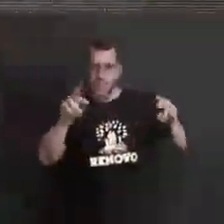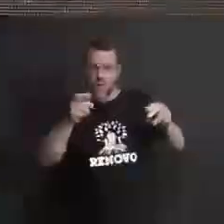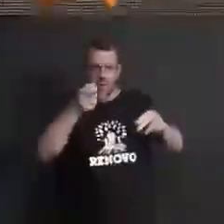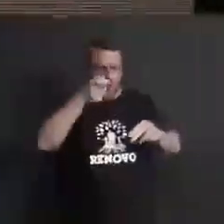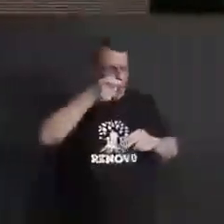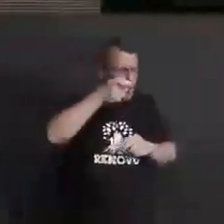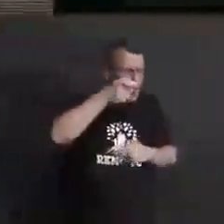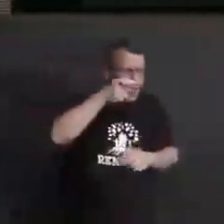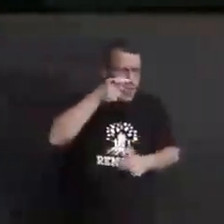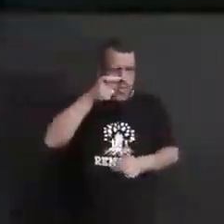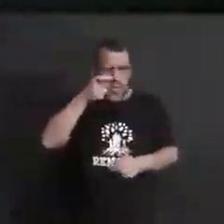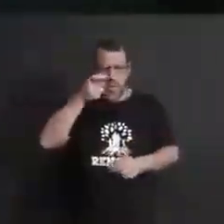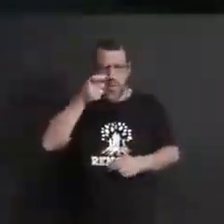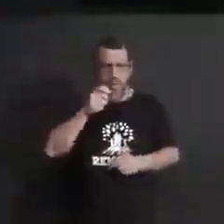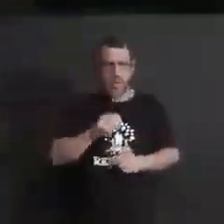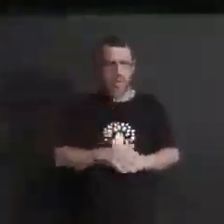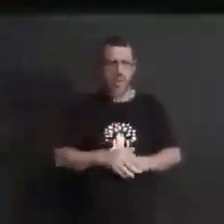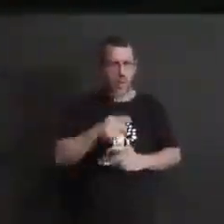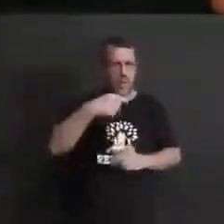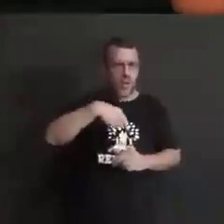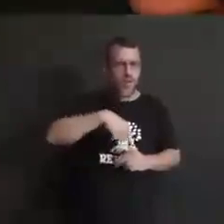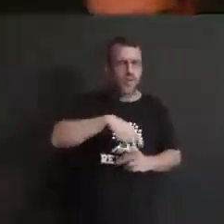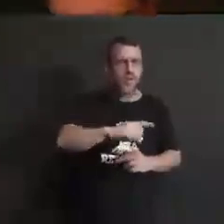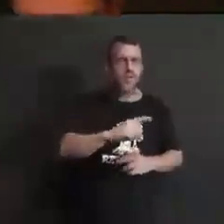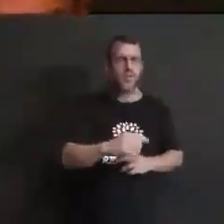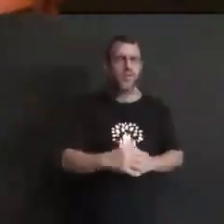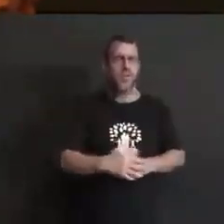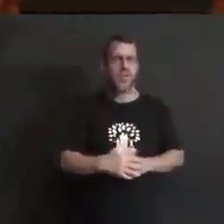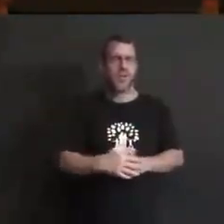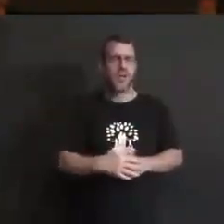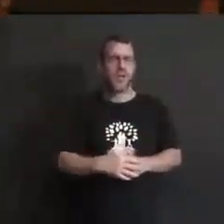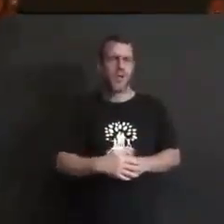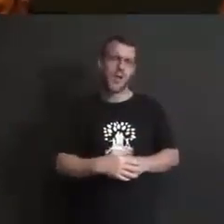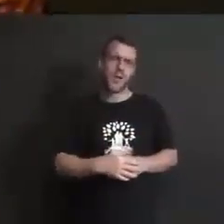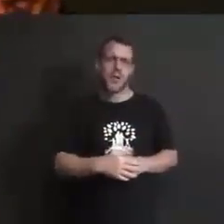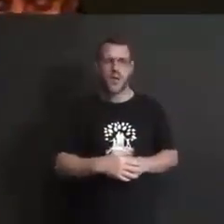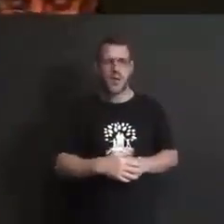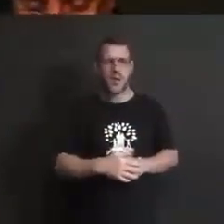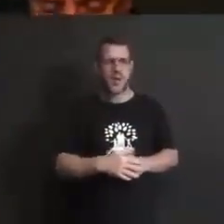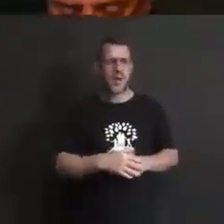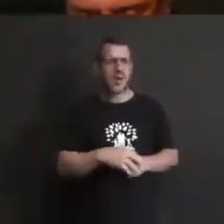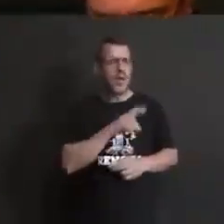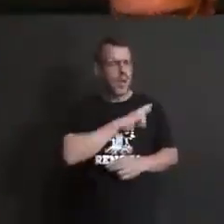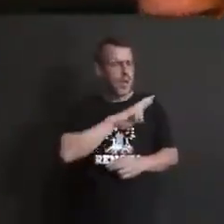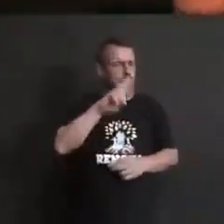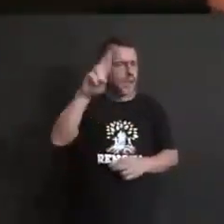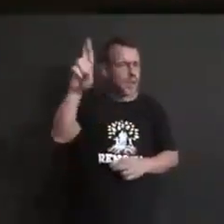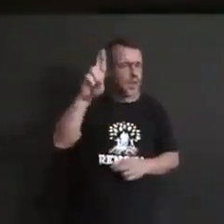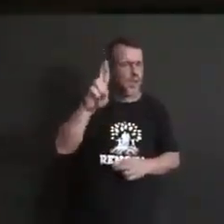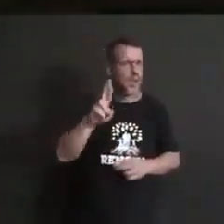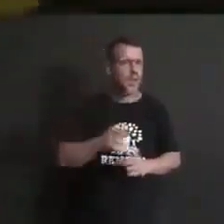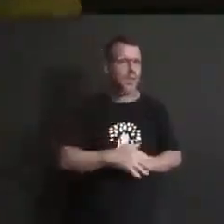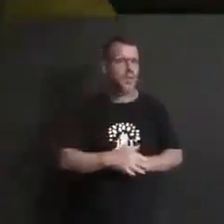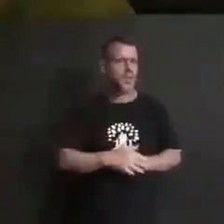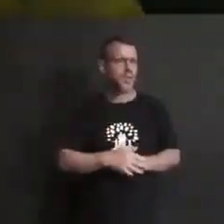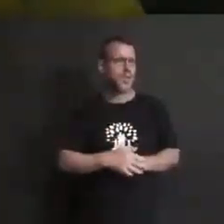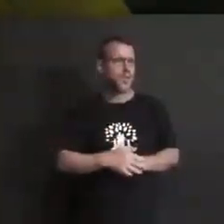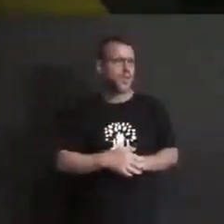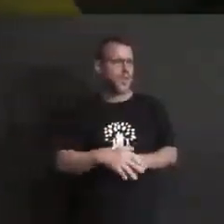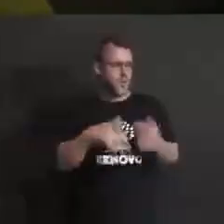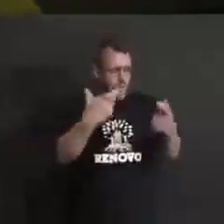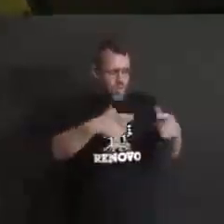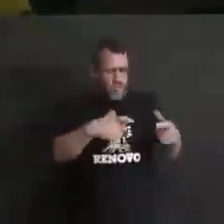algo de novo. Vai lá. Vai lá na religião. Vê se vocês conseguem fazer alguma coisa na